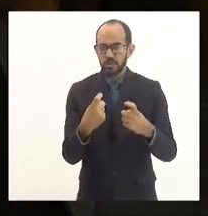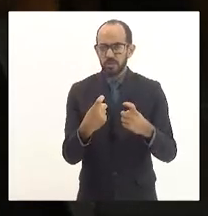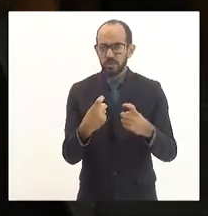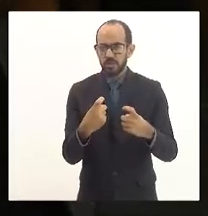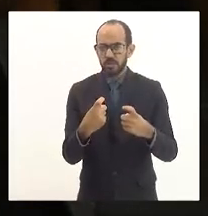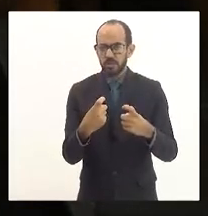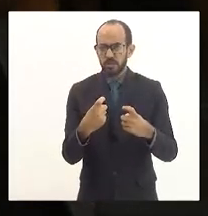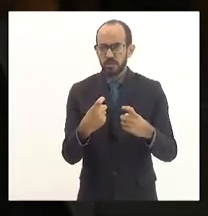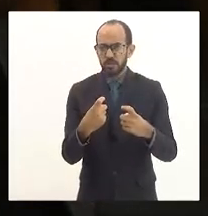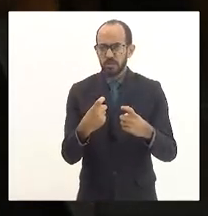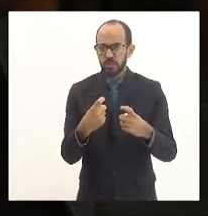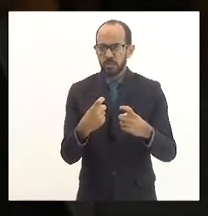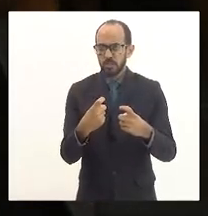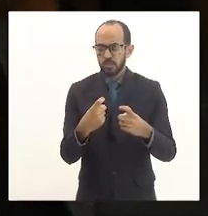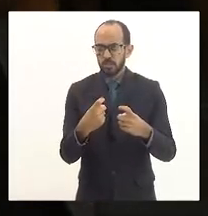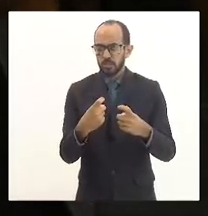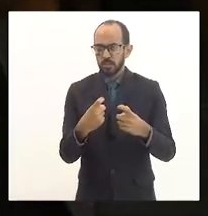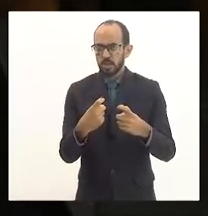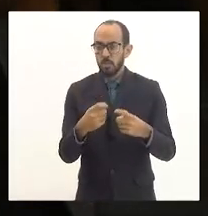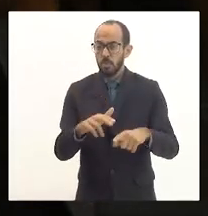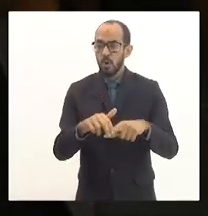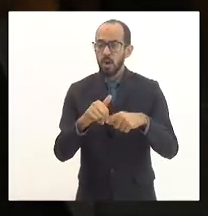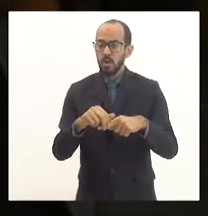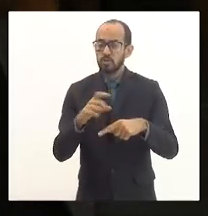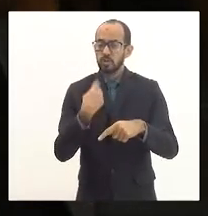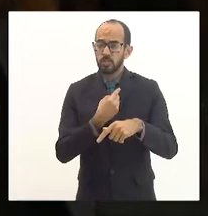das nossas próprias atitudes